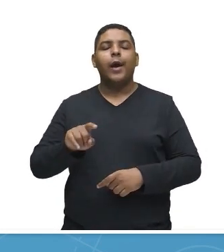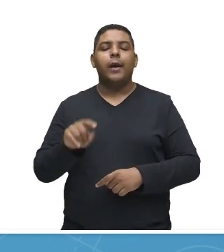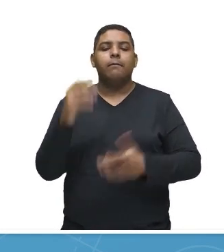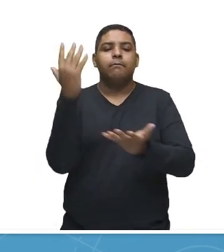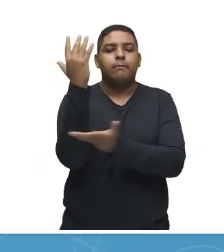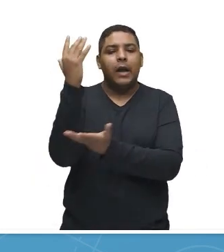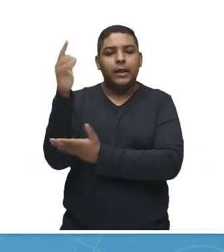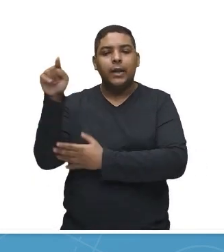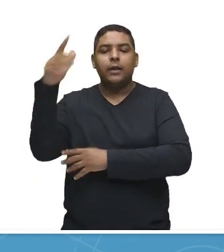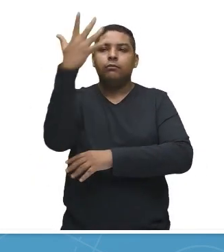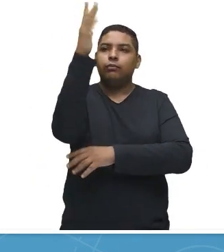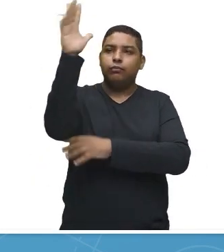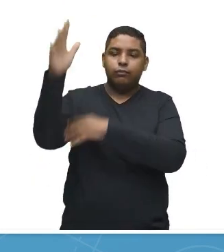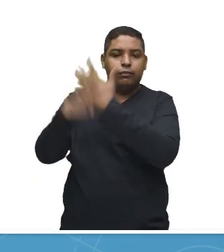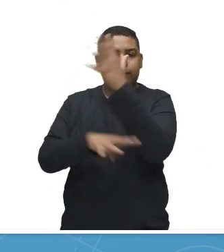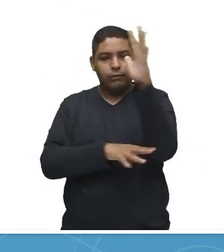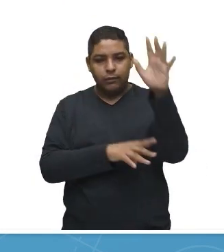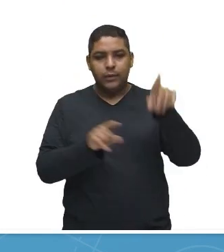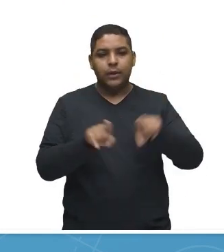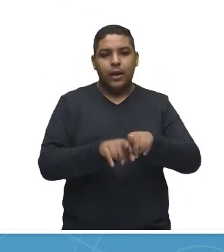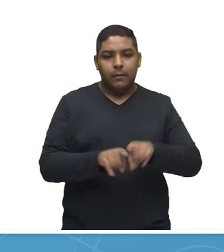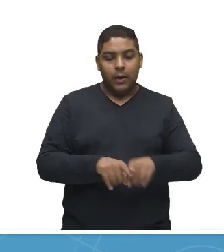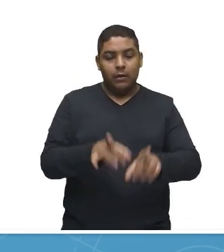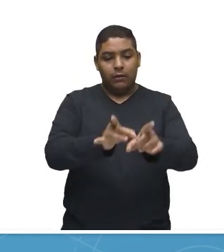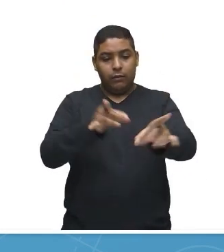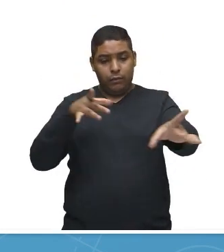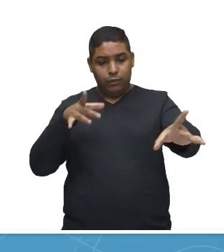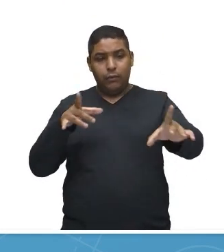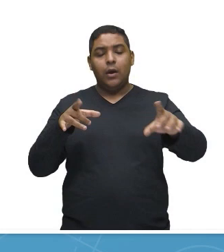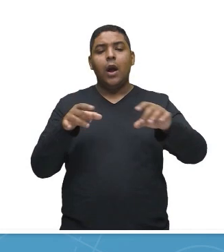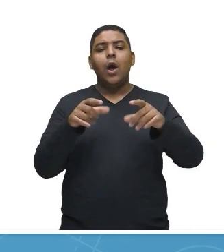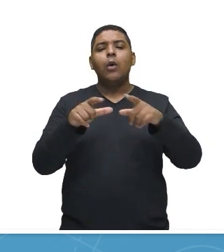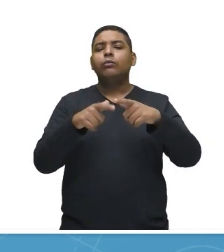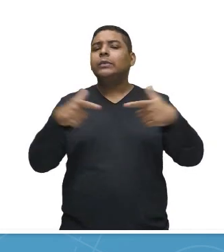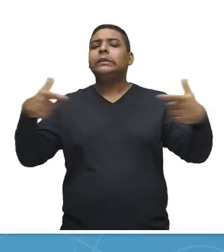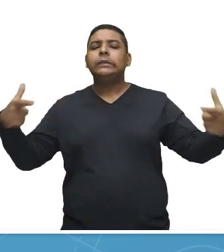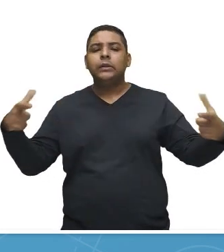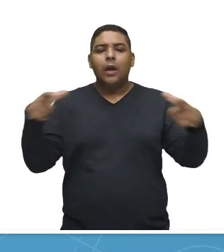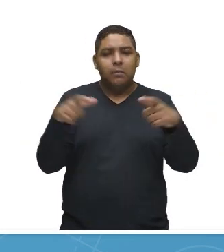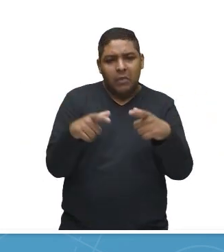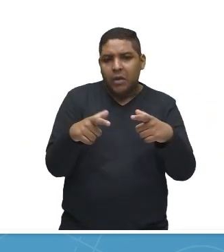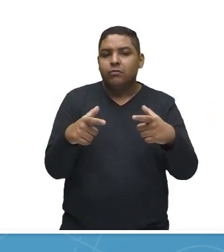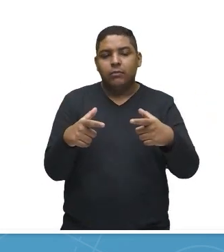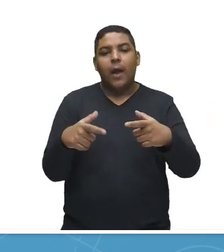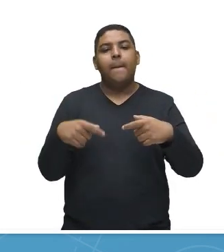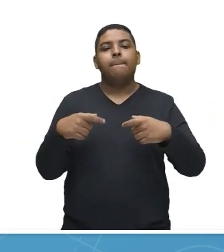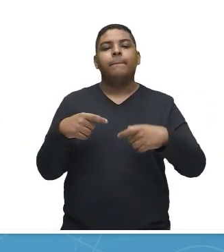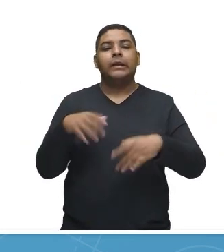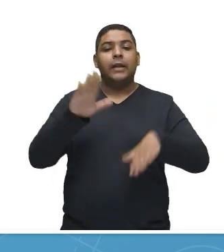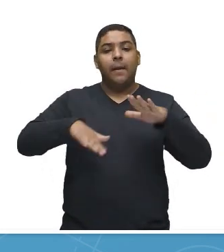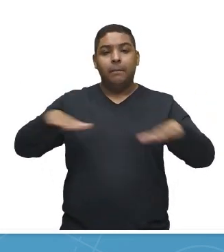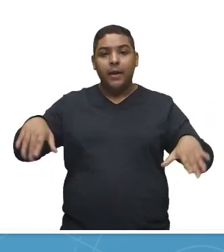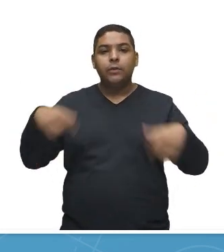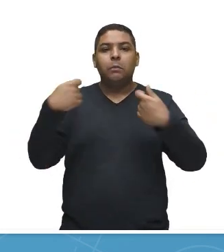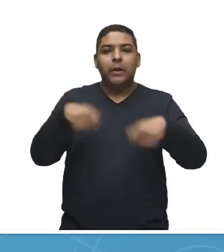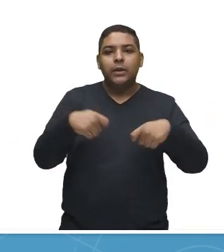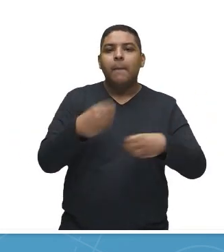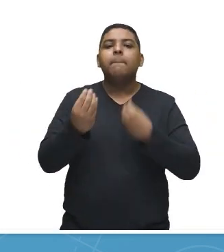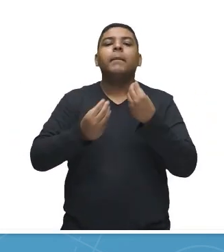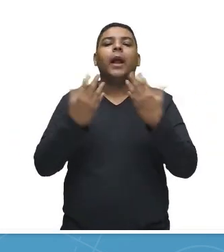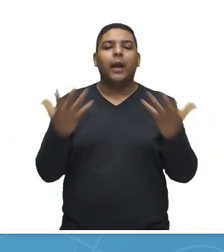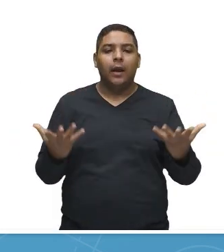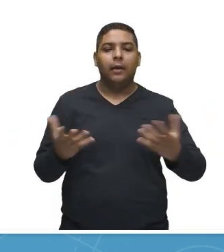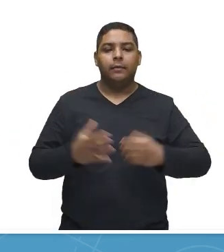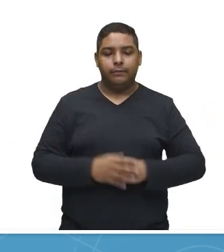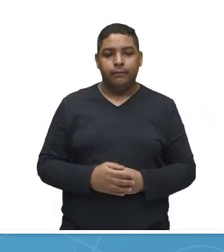palmeiras. O padrão do tamanho do arco obedece à necessidade de seu uso de acordo com a cultura de